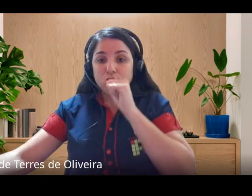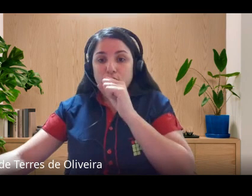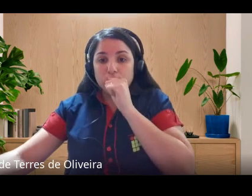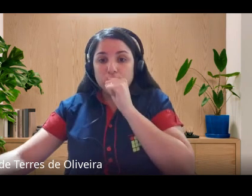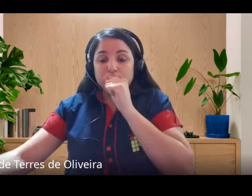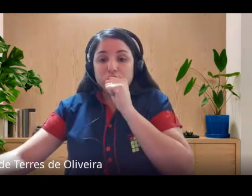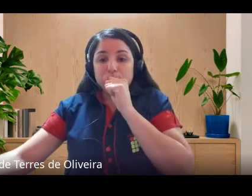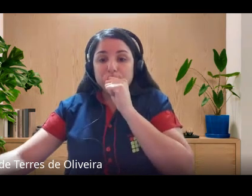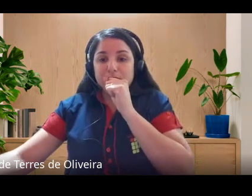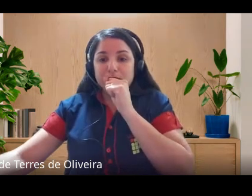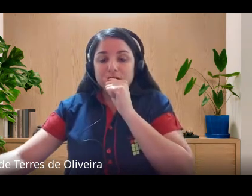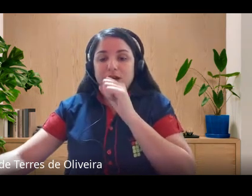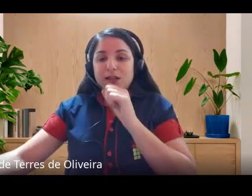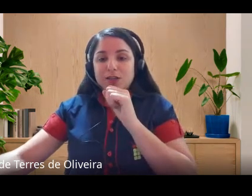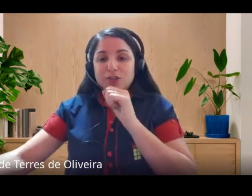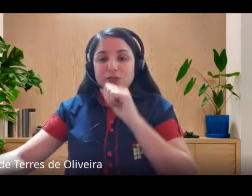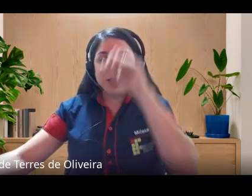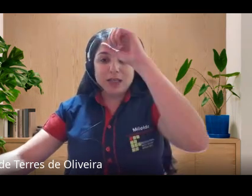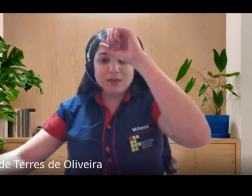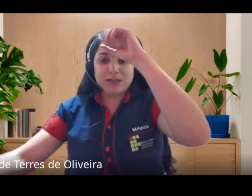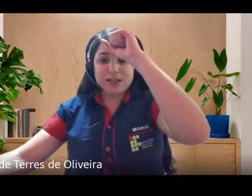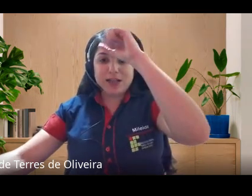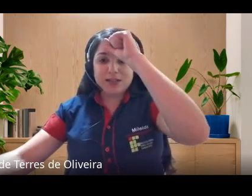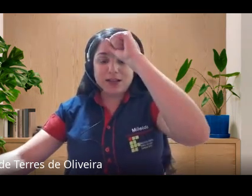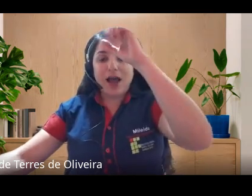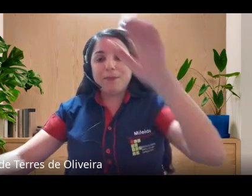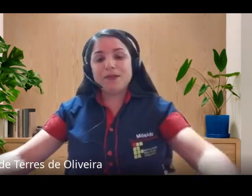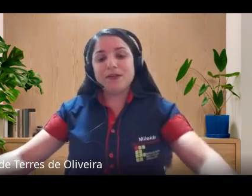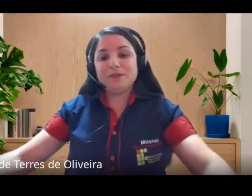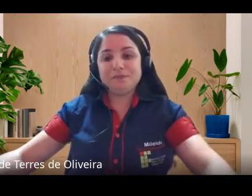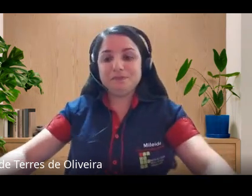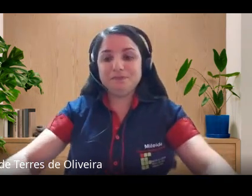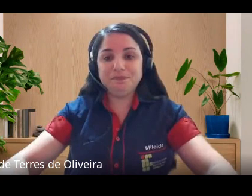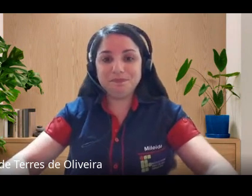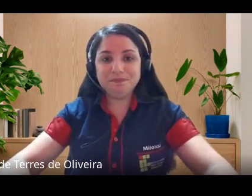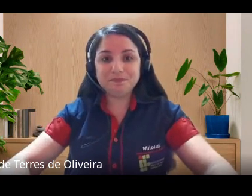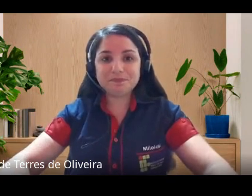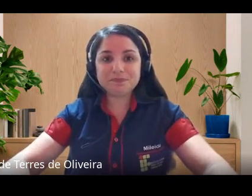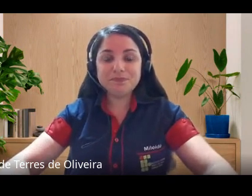faz, se estivesse chupando a laranja, é laranja. E se faz na testa, aprender.